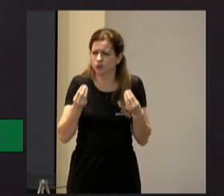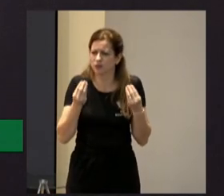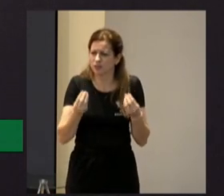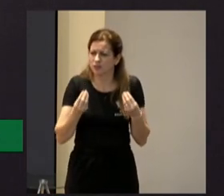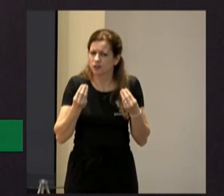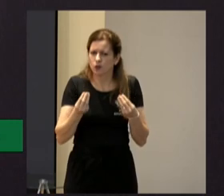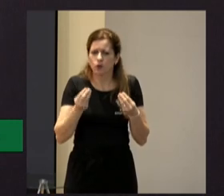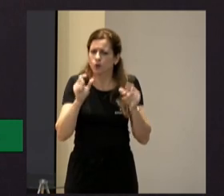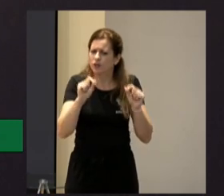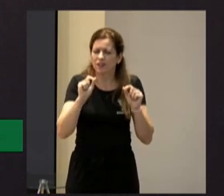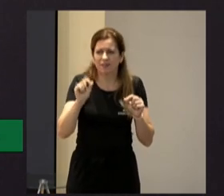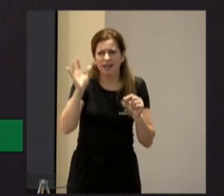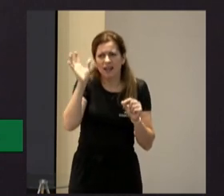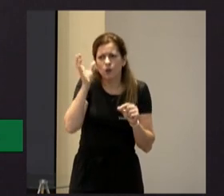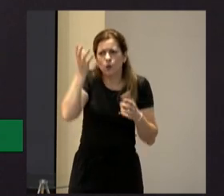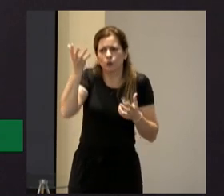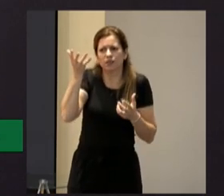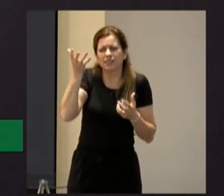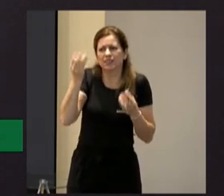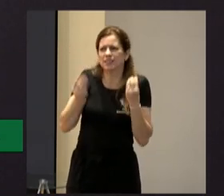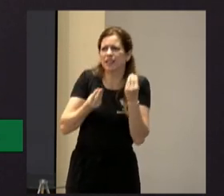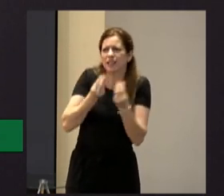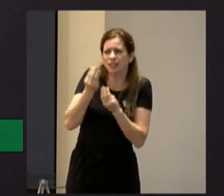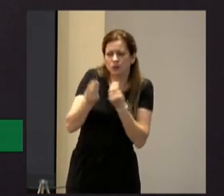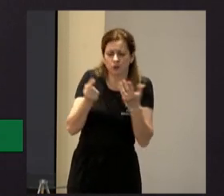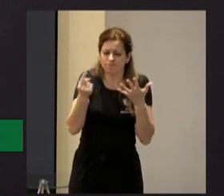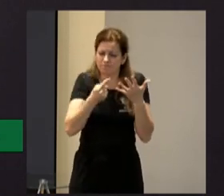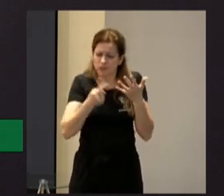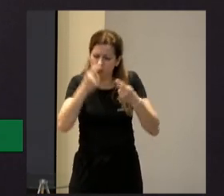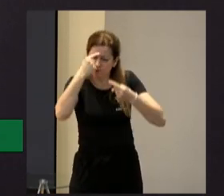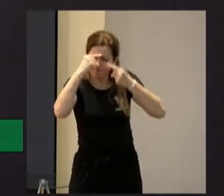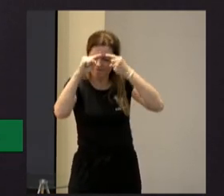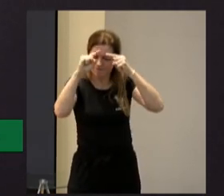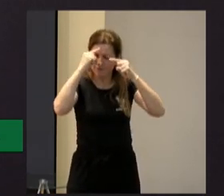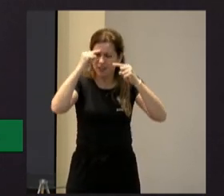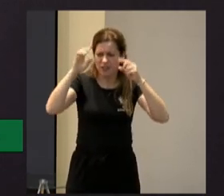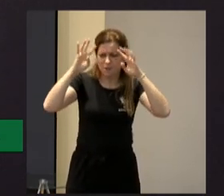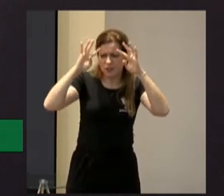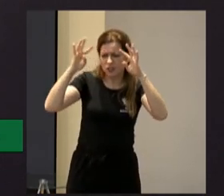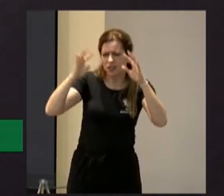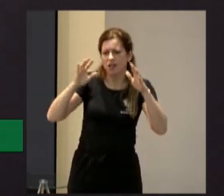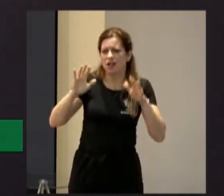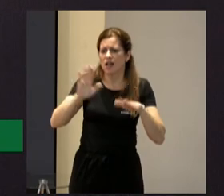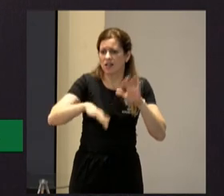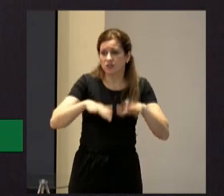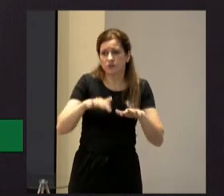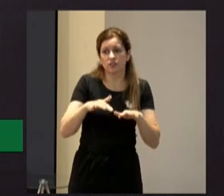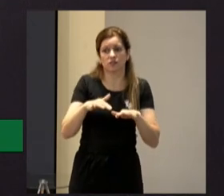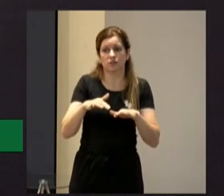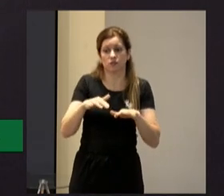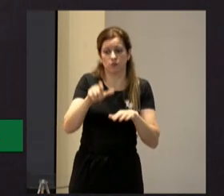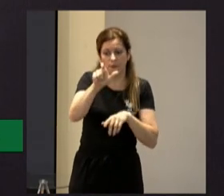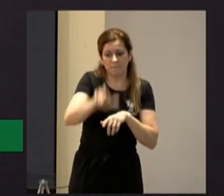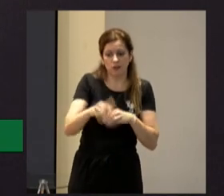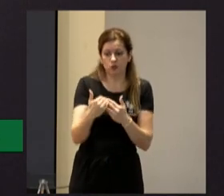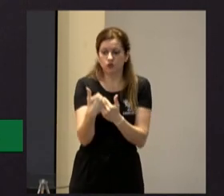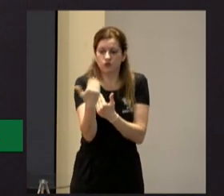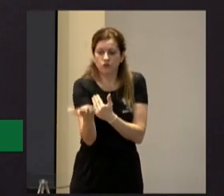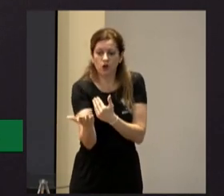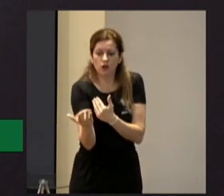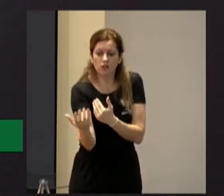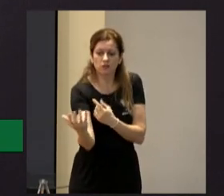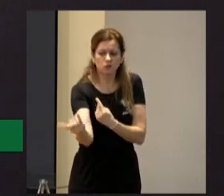está acontecendo? Que a gente mergulha no projeto e a gente precisa, às vezes, que alguém de fora nos diga,